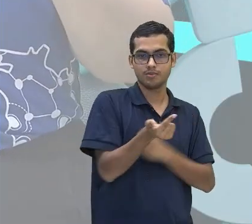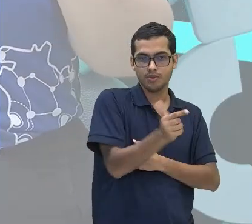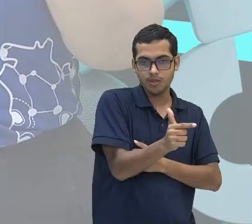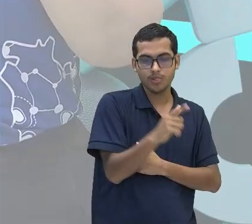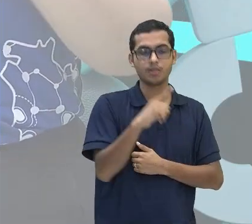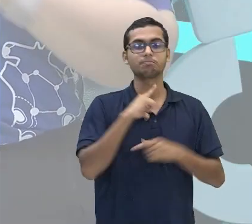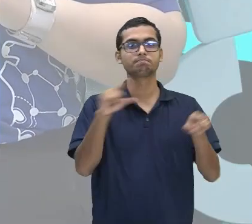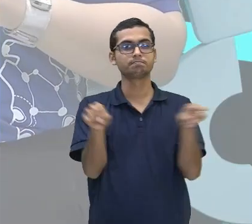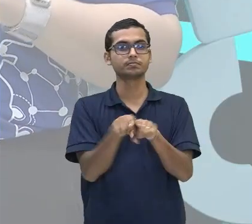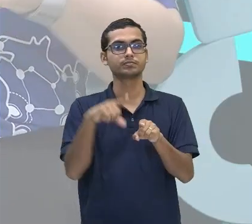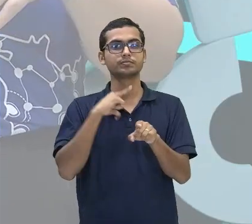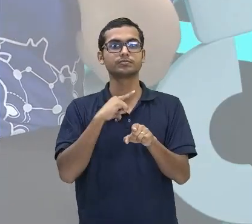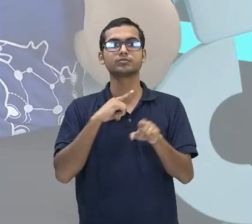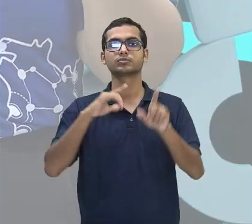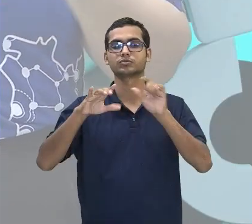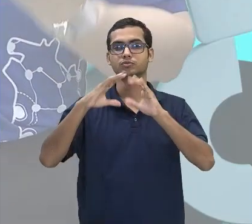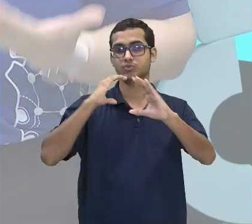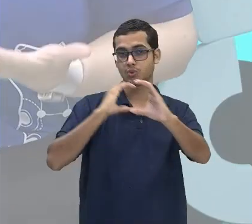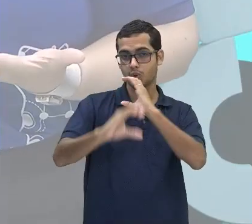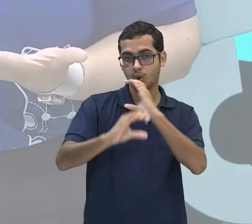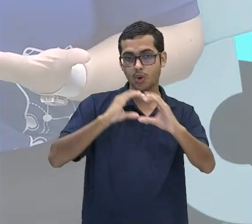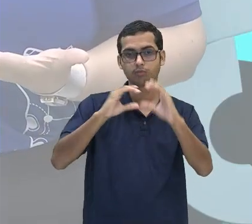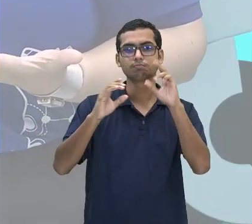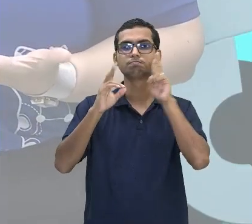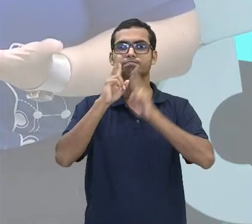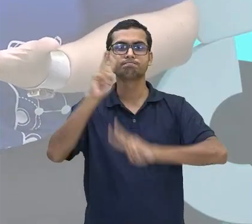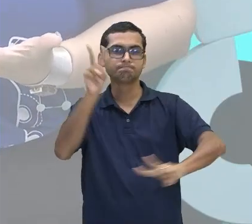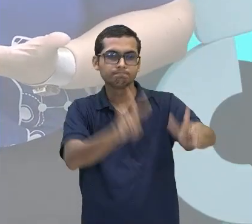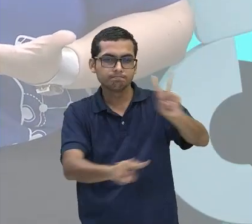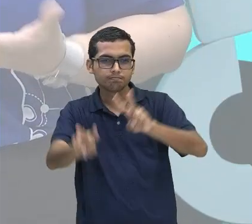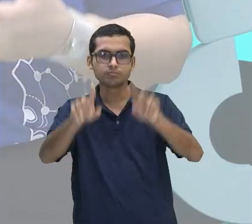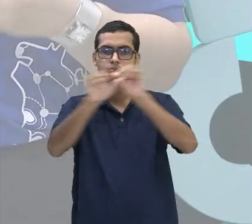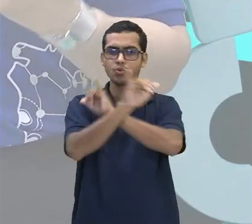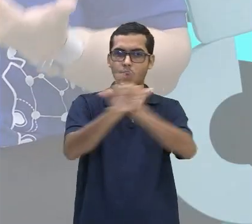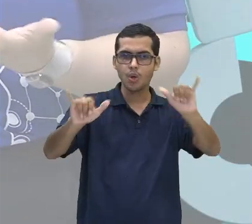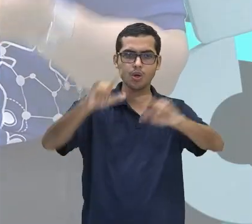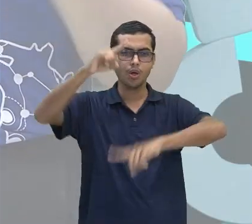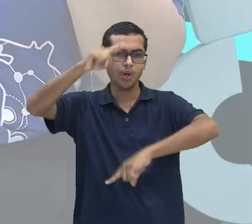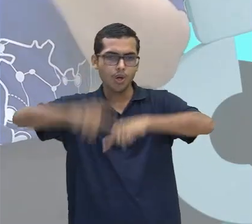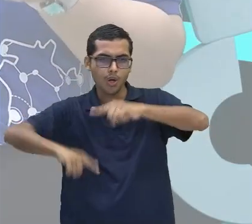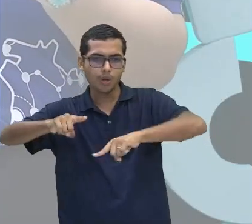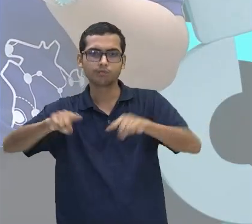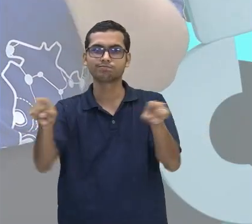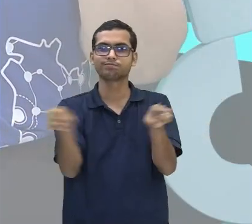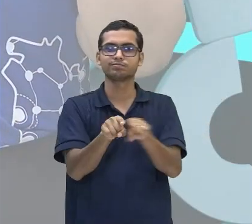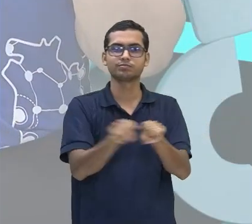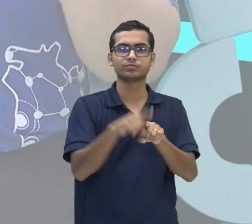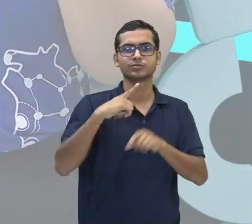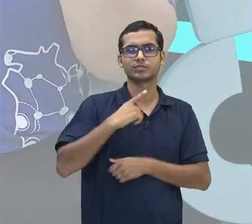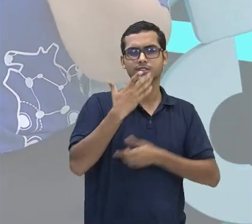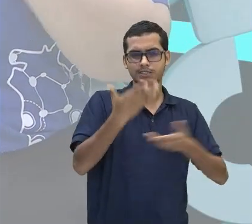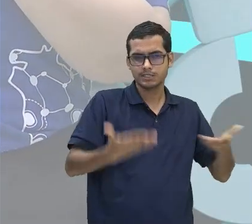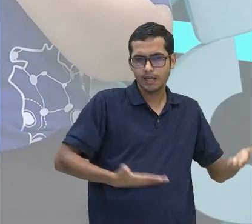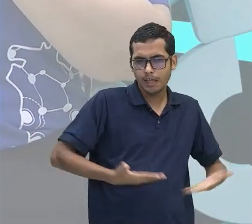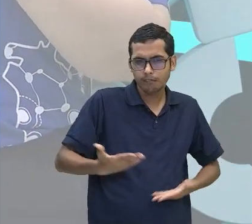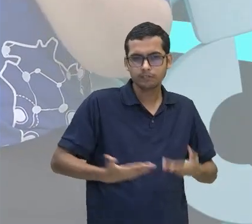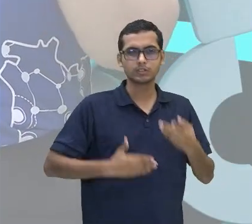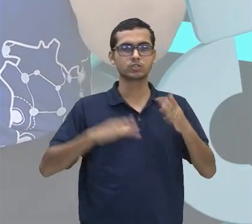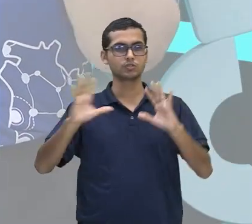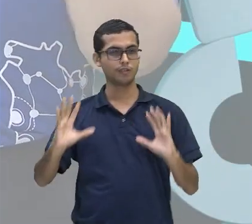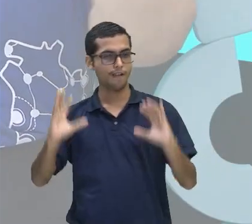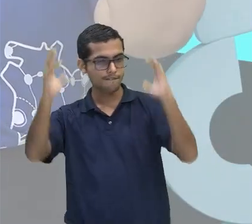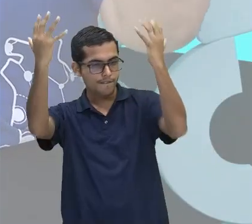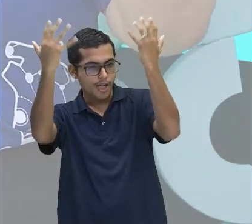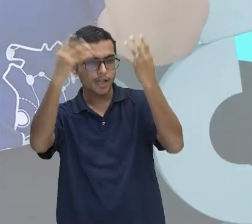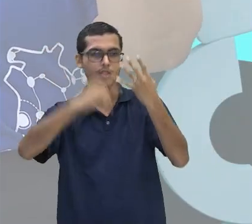visual, projetada para divulgar ou promover um produto, serviço, evento, ideia. É